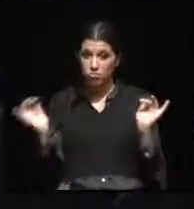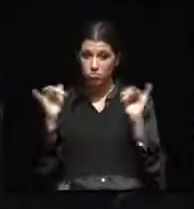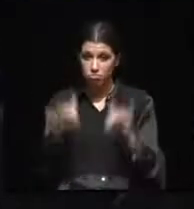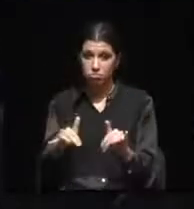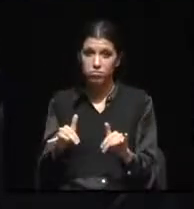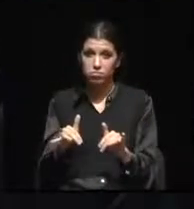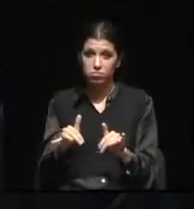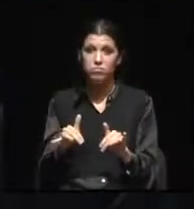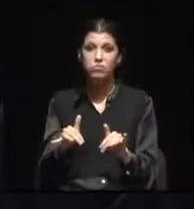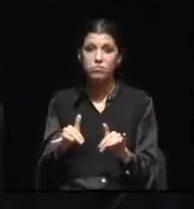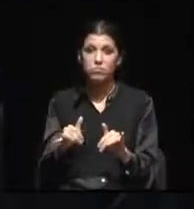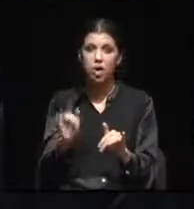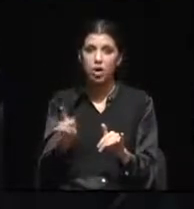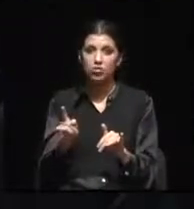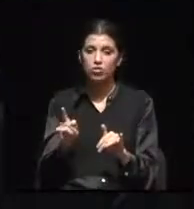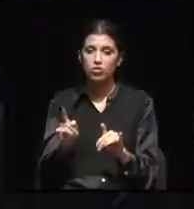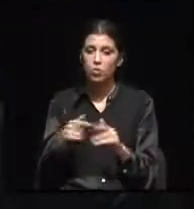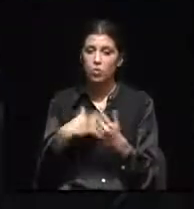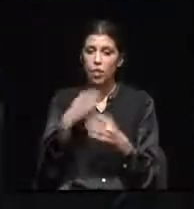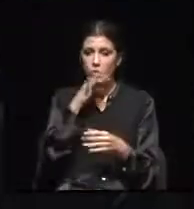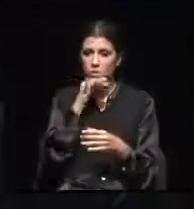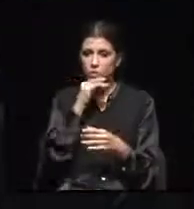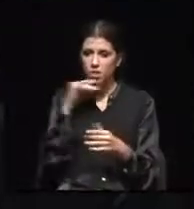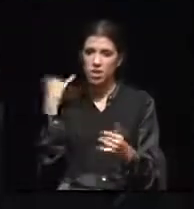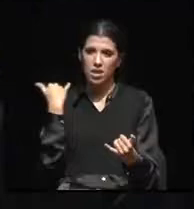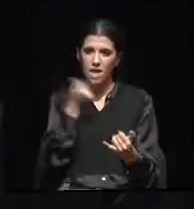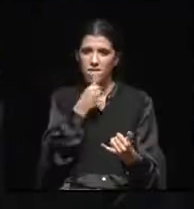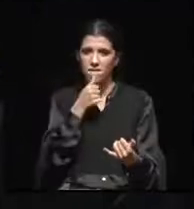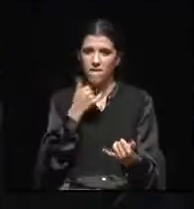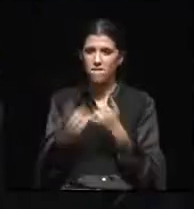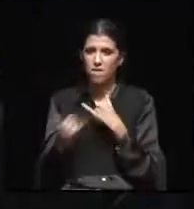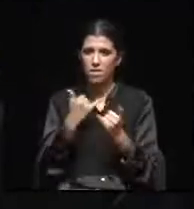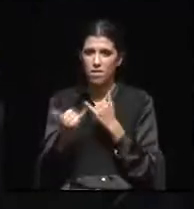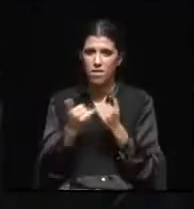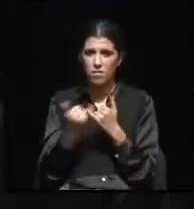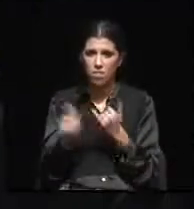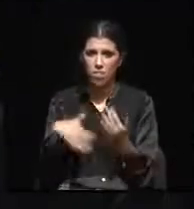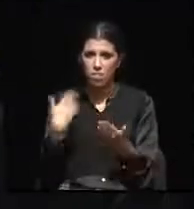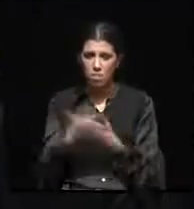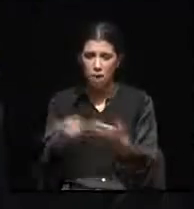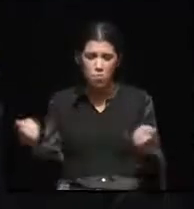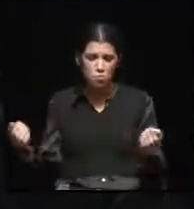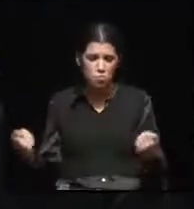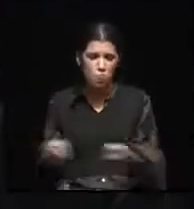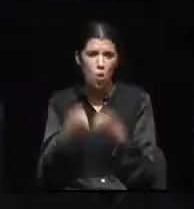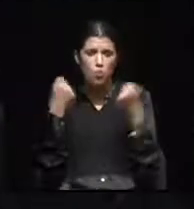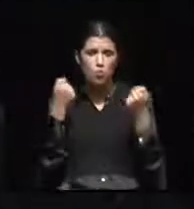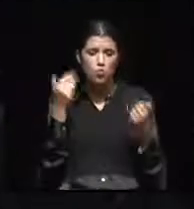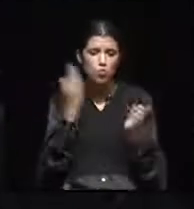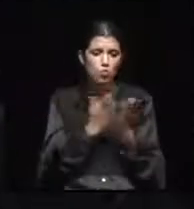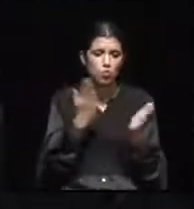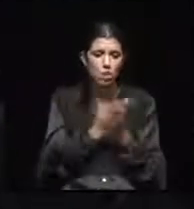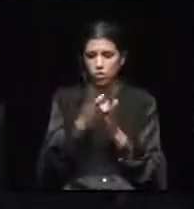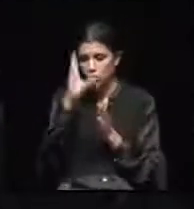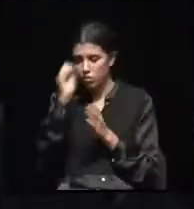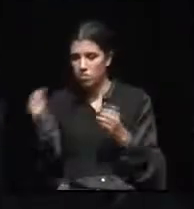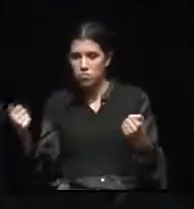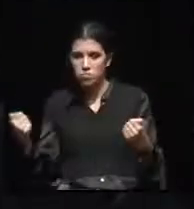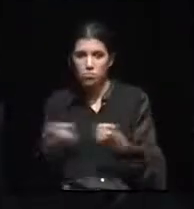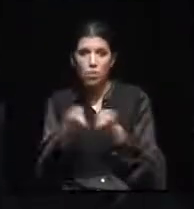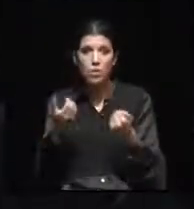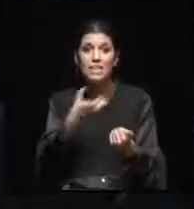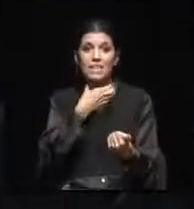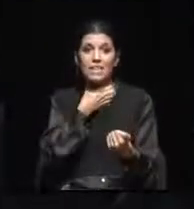foram recebidos com uma violenta carga policial, abrindo um longo período de confrontação entre os estudantes e o governo, a